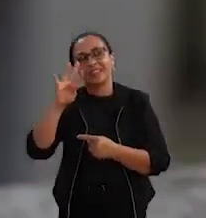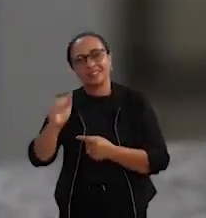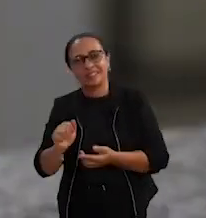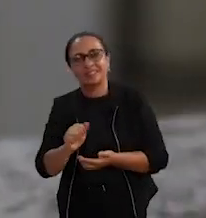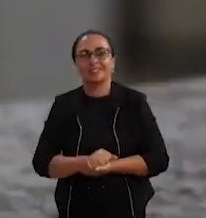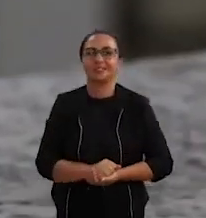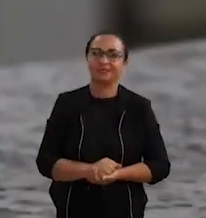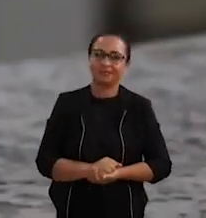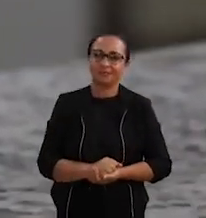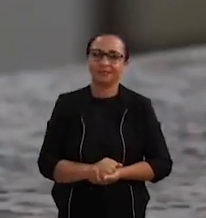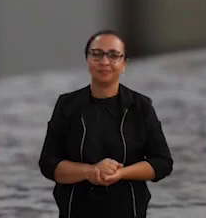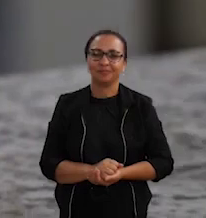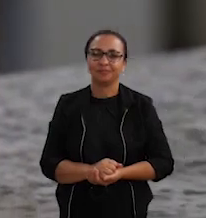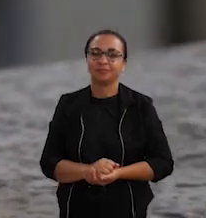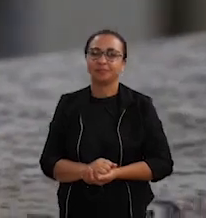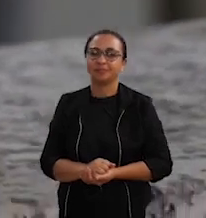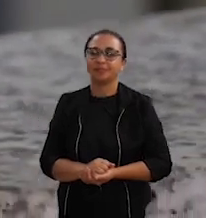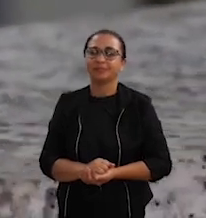néctar.